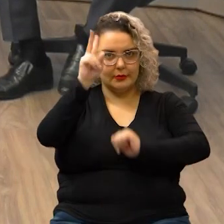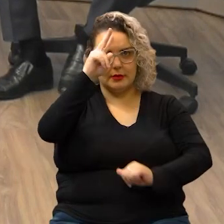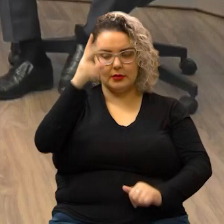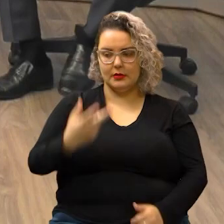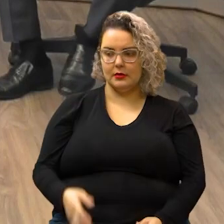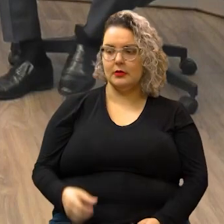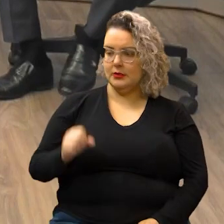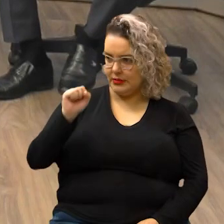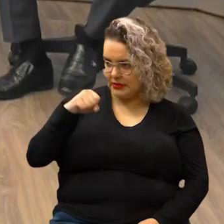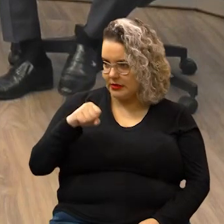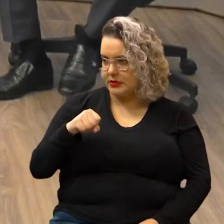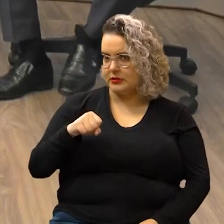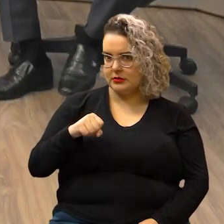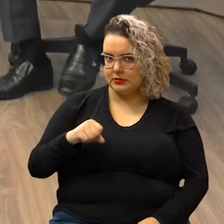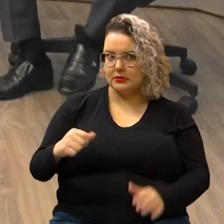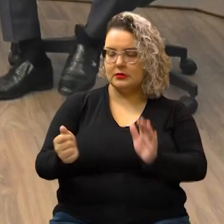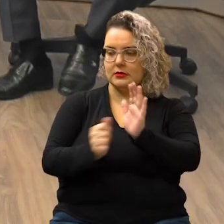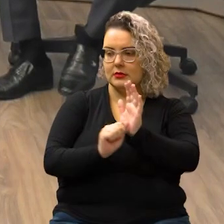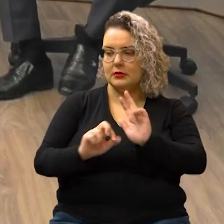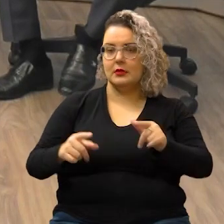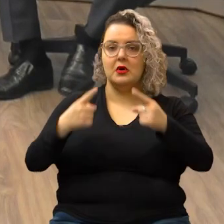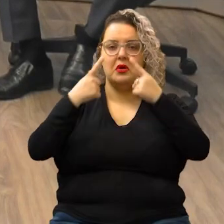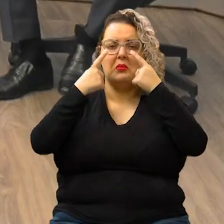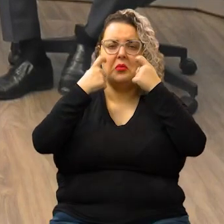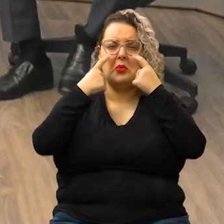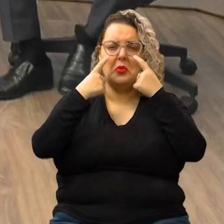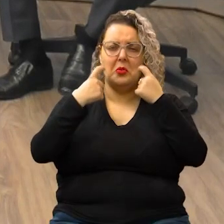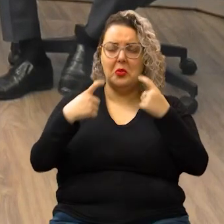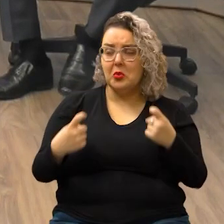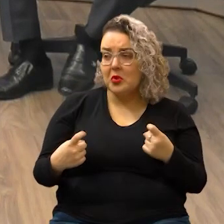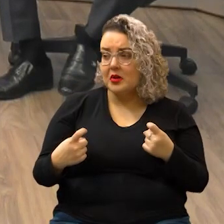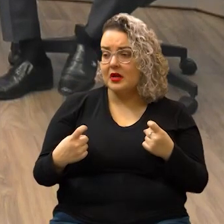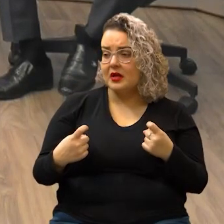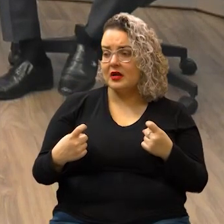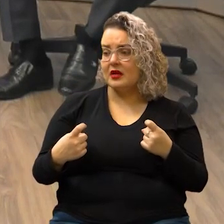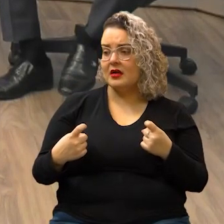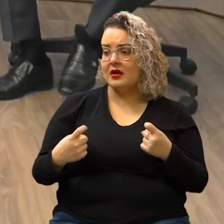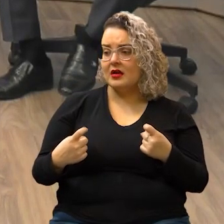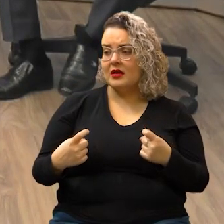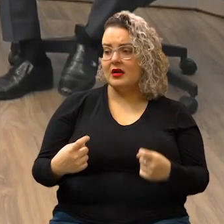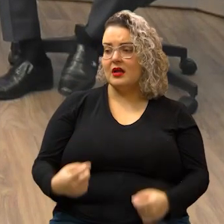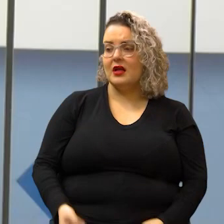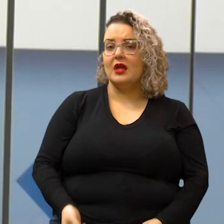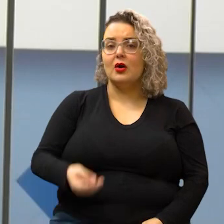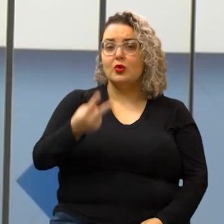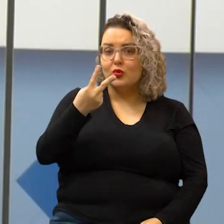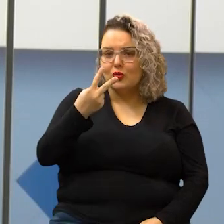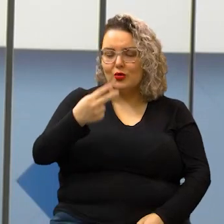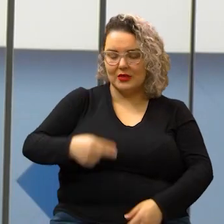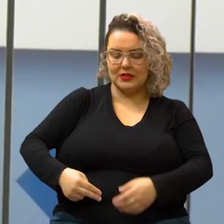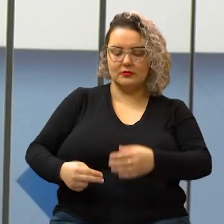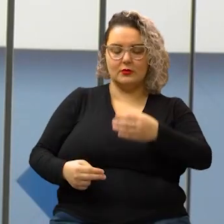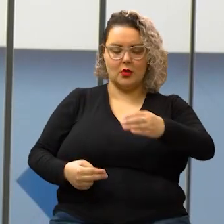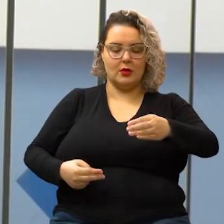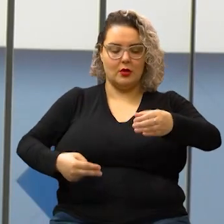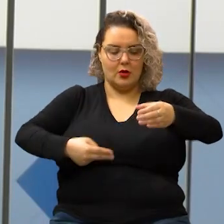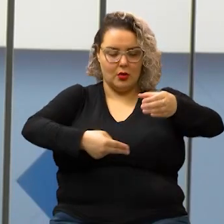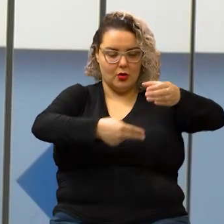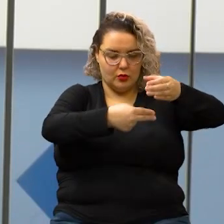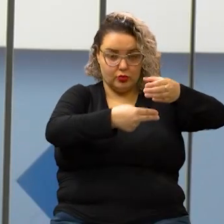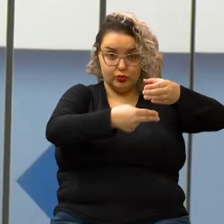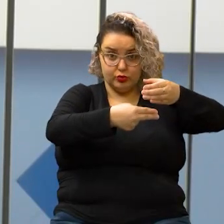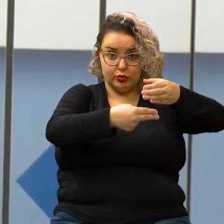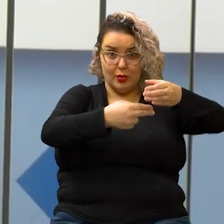É droga. O pai começou a chorar e falou, eu coloco 2 dedos de pinga para o meu filho de